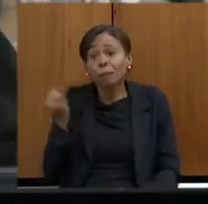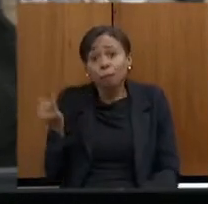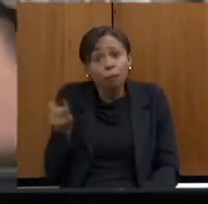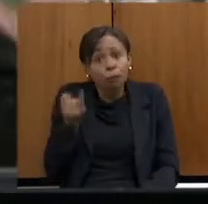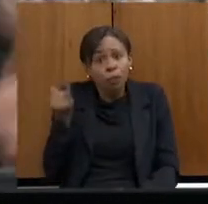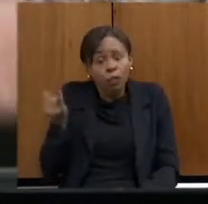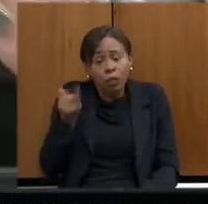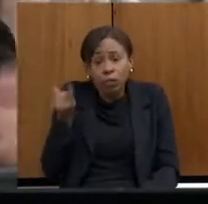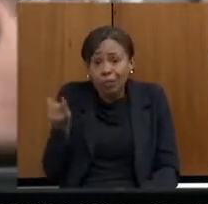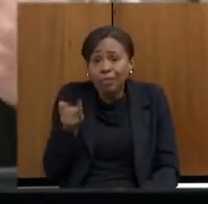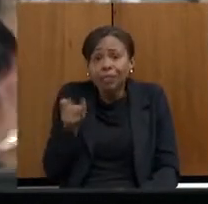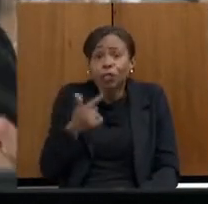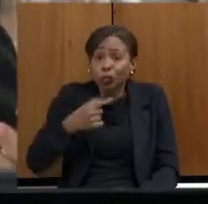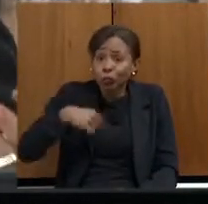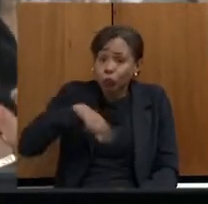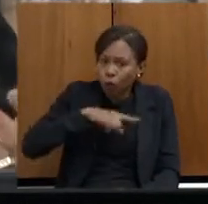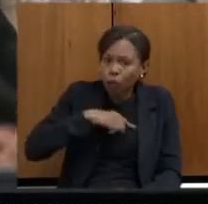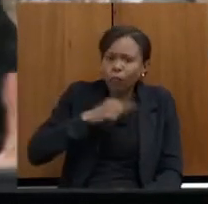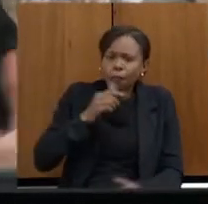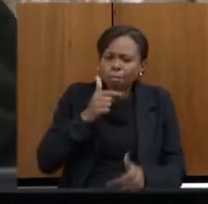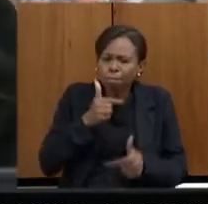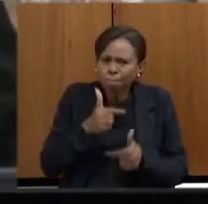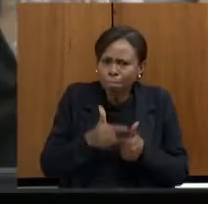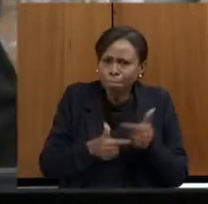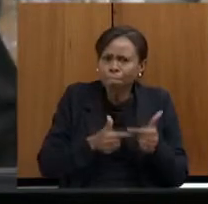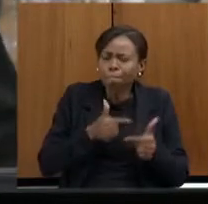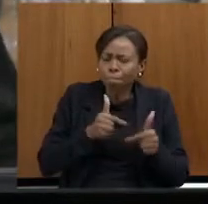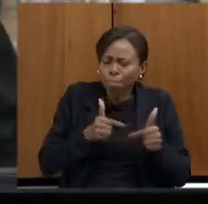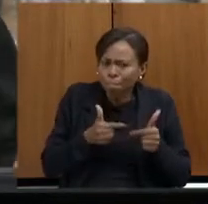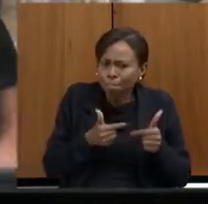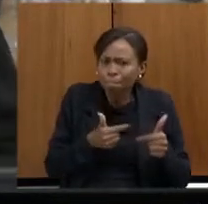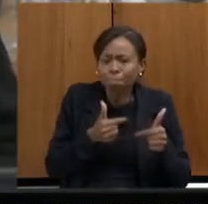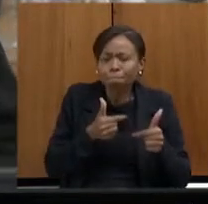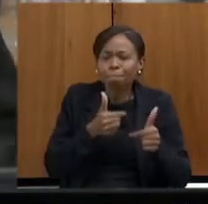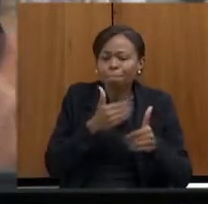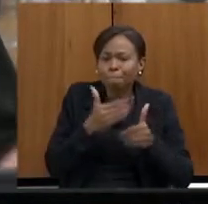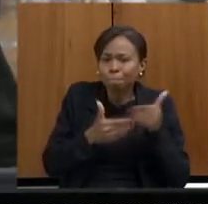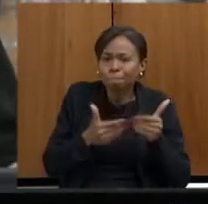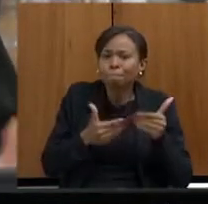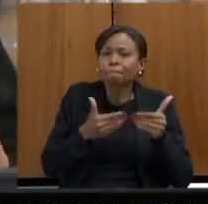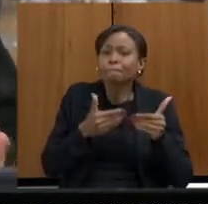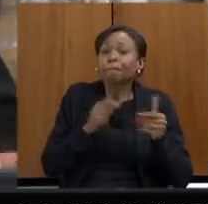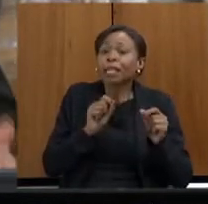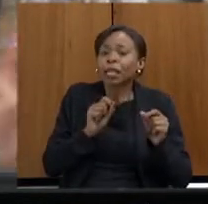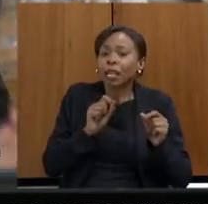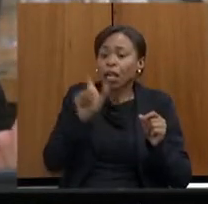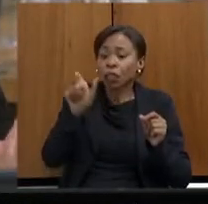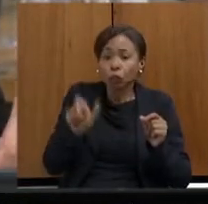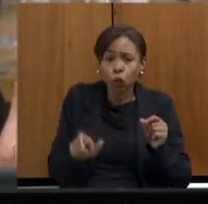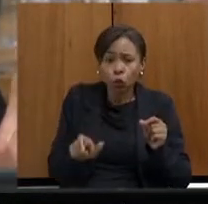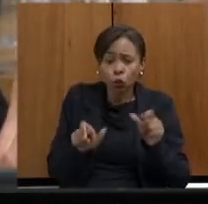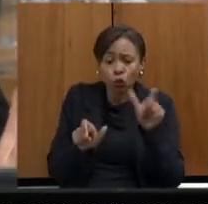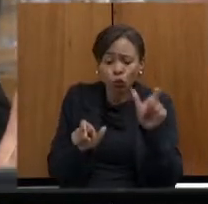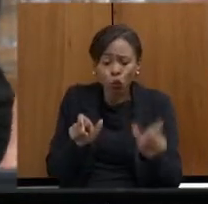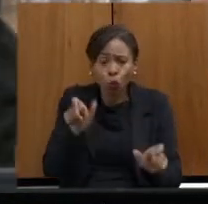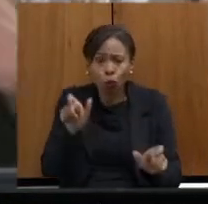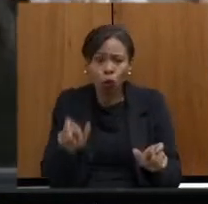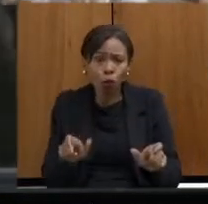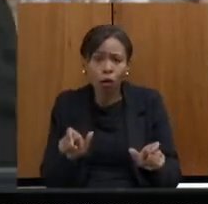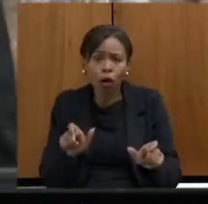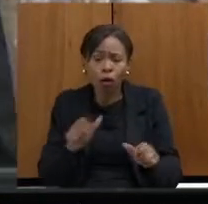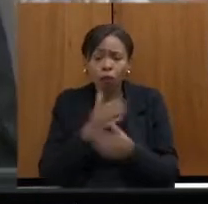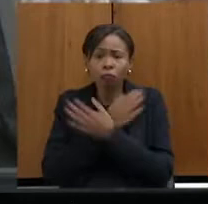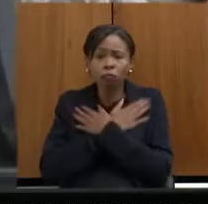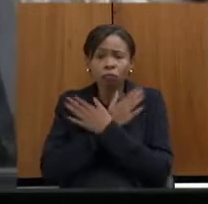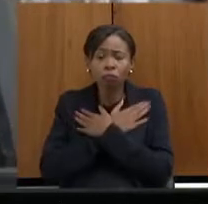e que nós estamos trabalhando nisso, para exatamente colocar essas pessoas que estão desempregadas, sem qualificação,